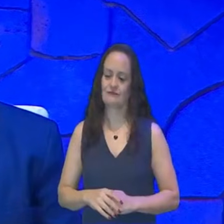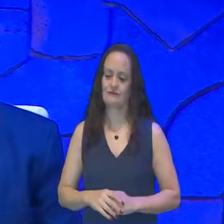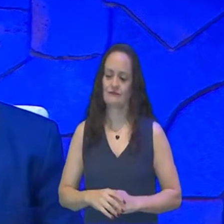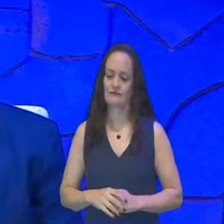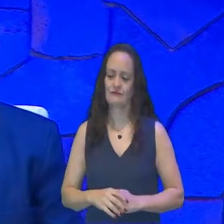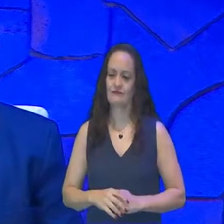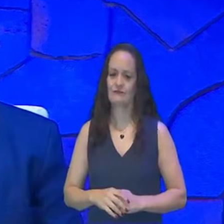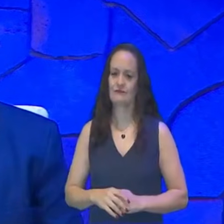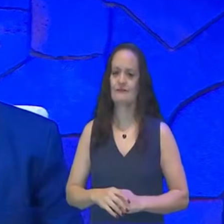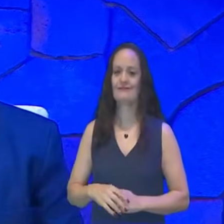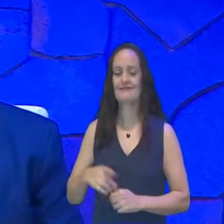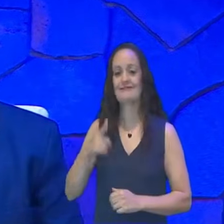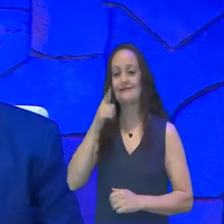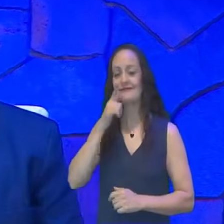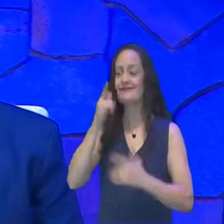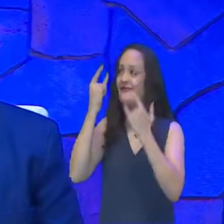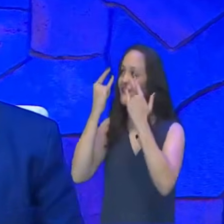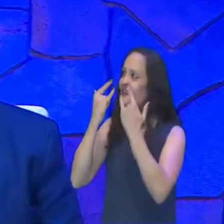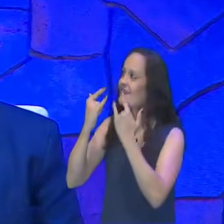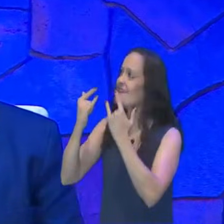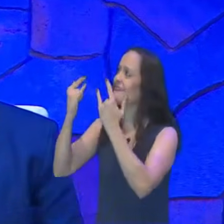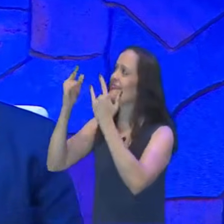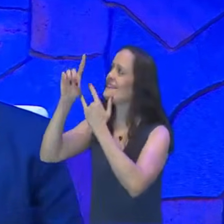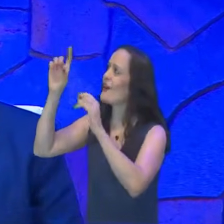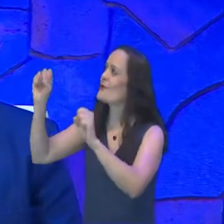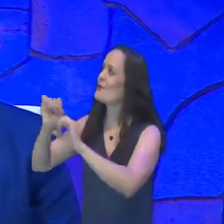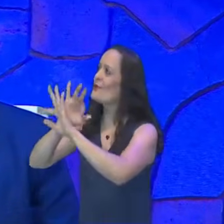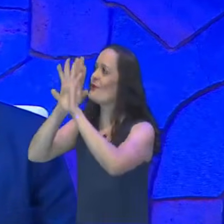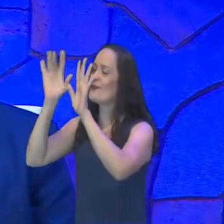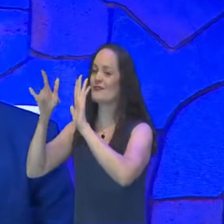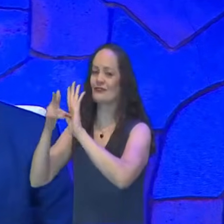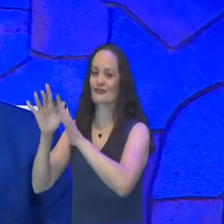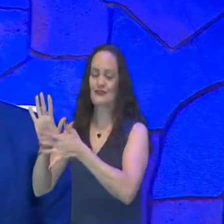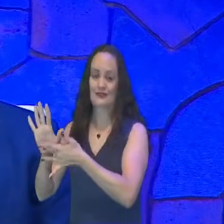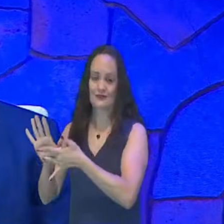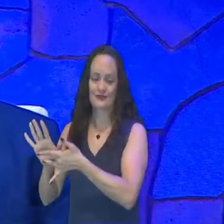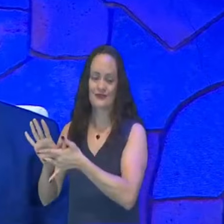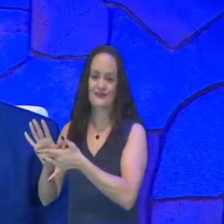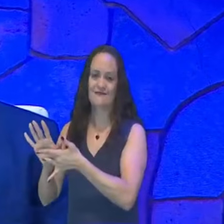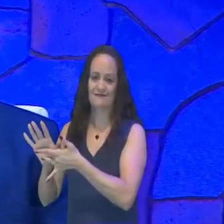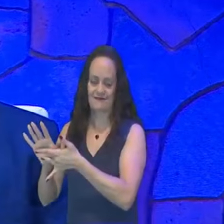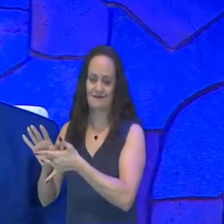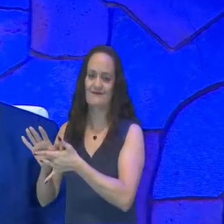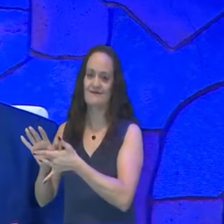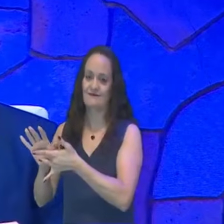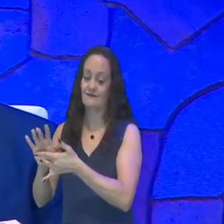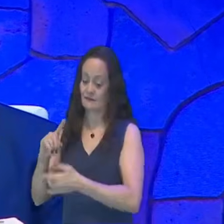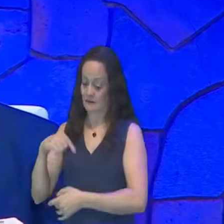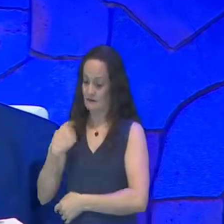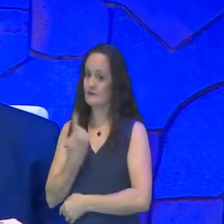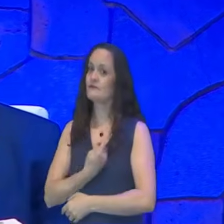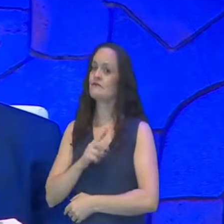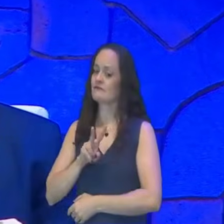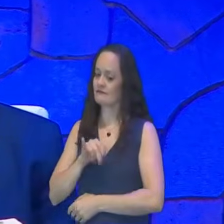E sermos cativados pela beleza da glória do Senhor Jesus vai exigir de